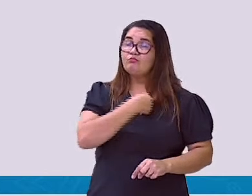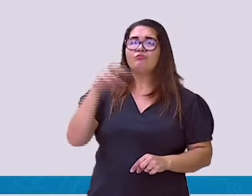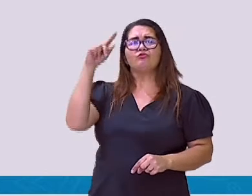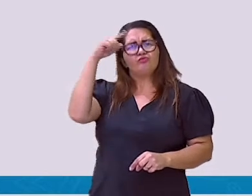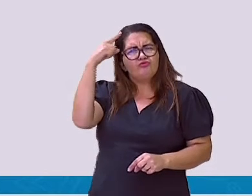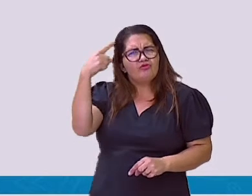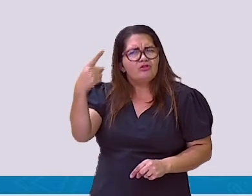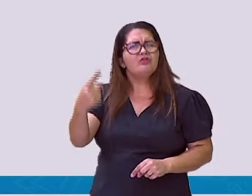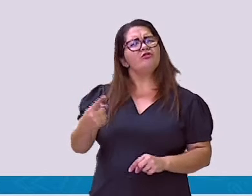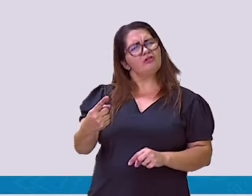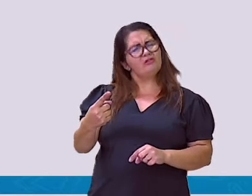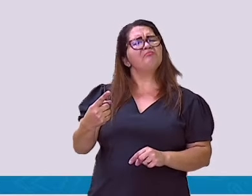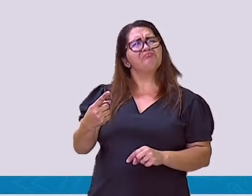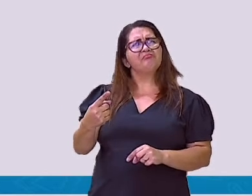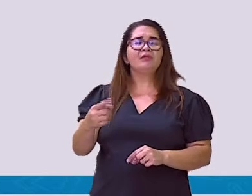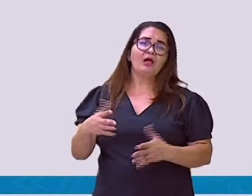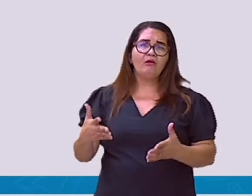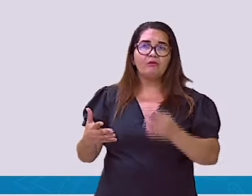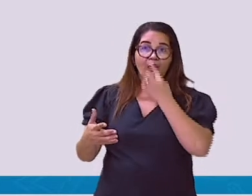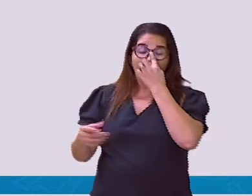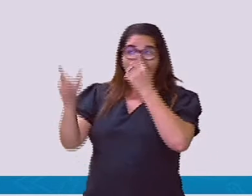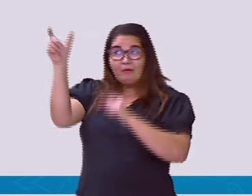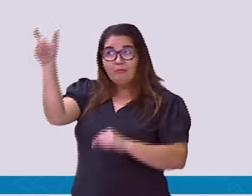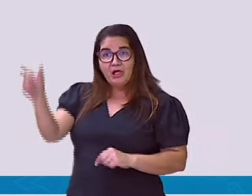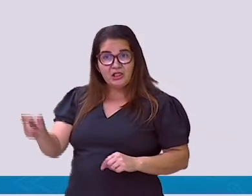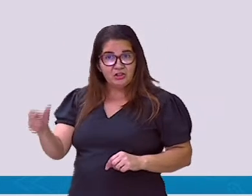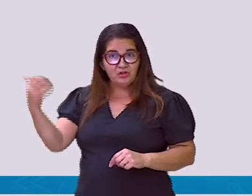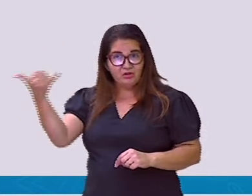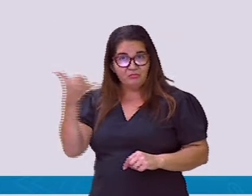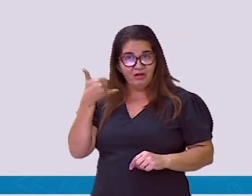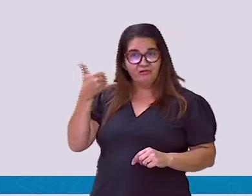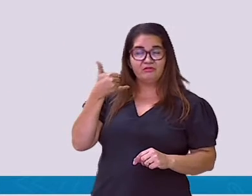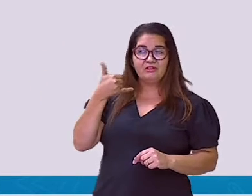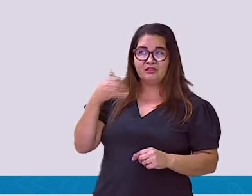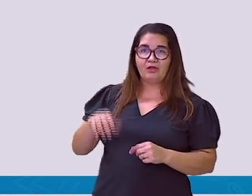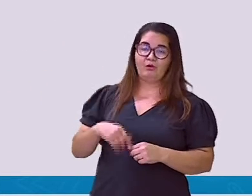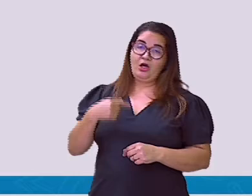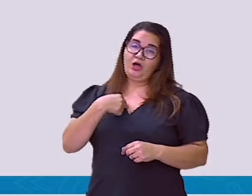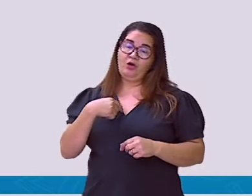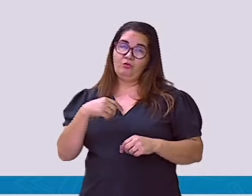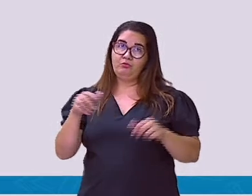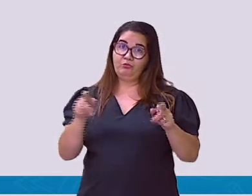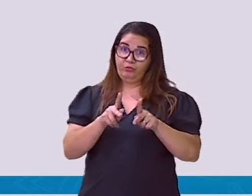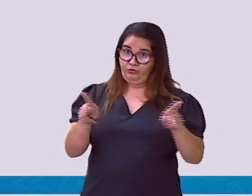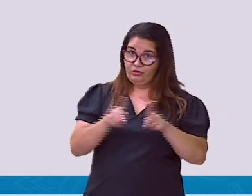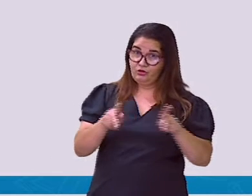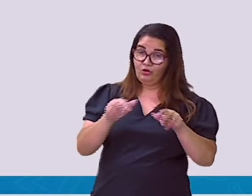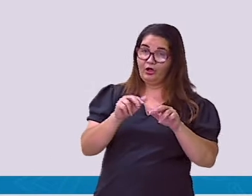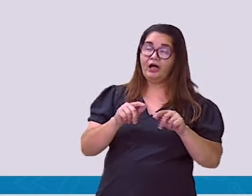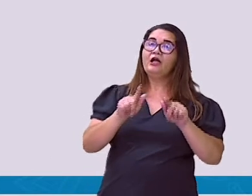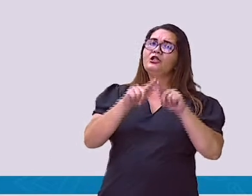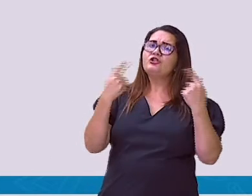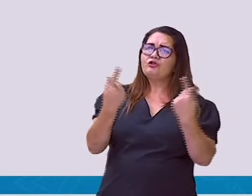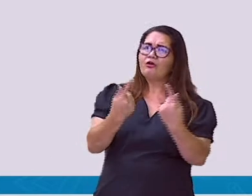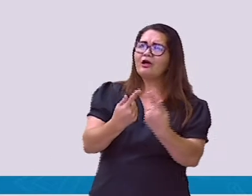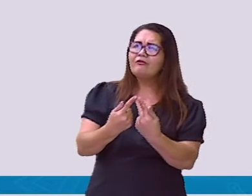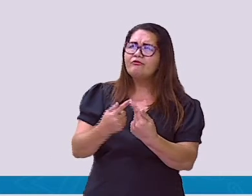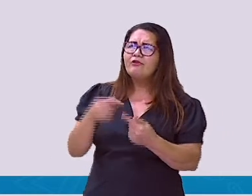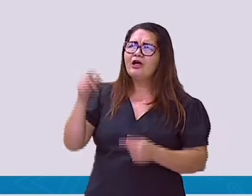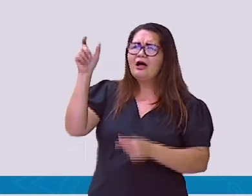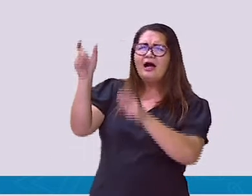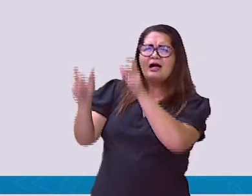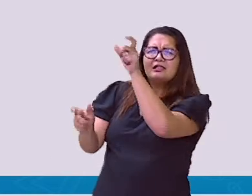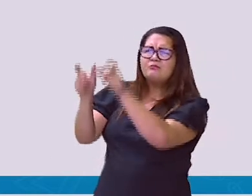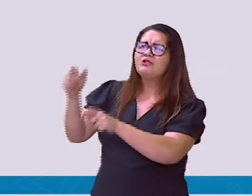Às vezes as pessoas falam o seguinte, eu já ouvi muito como professora de geografia, e talvez você até já tenha